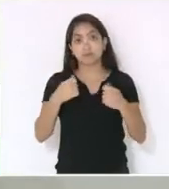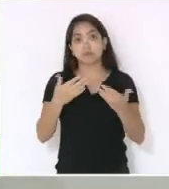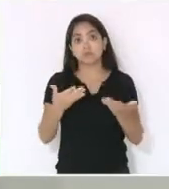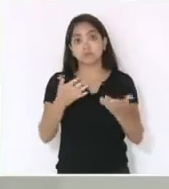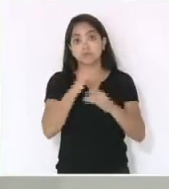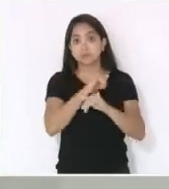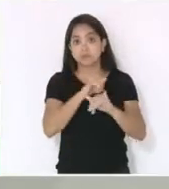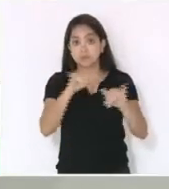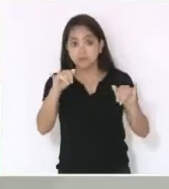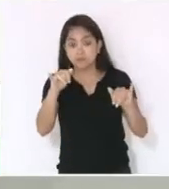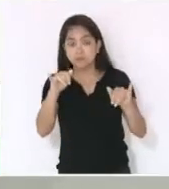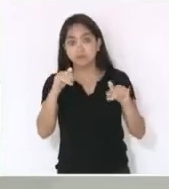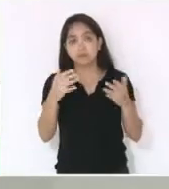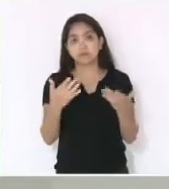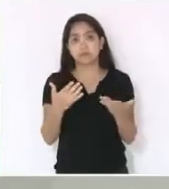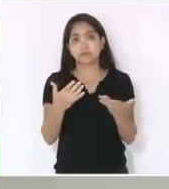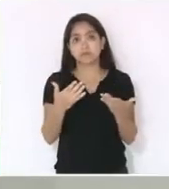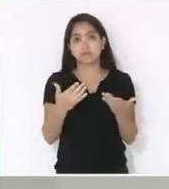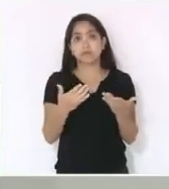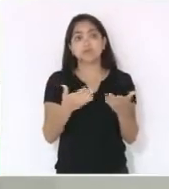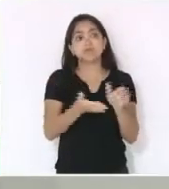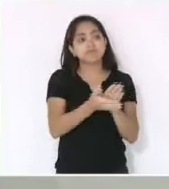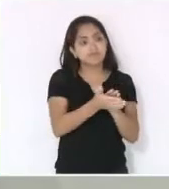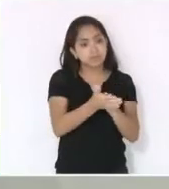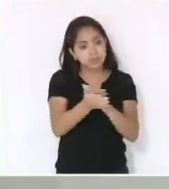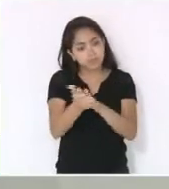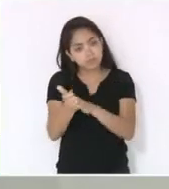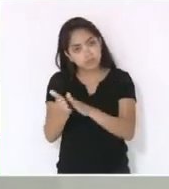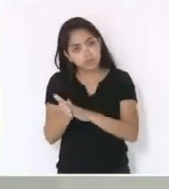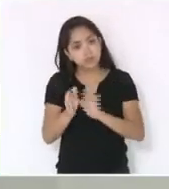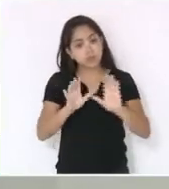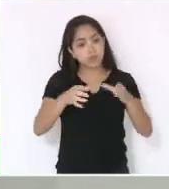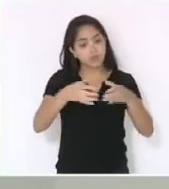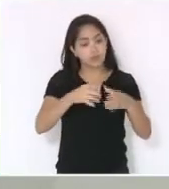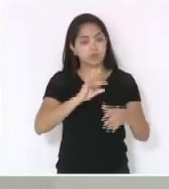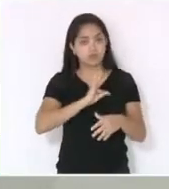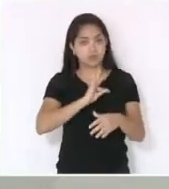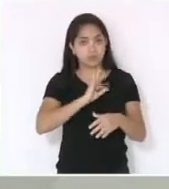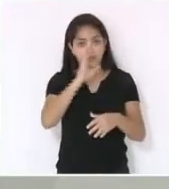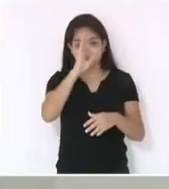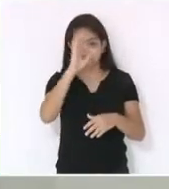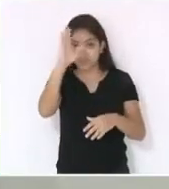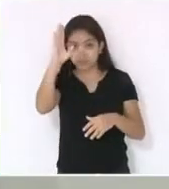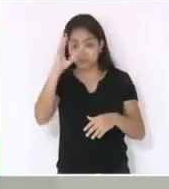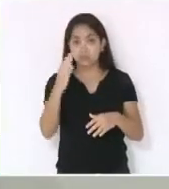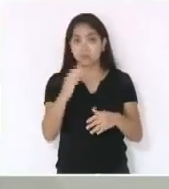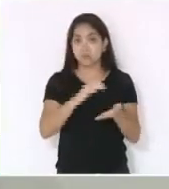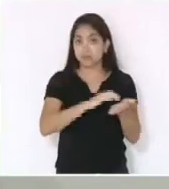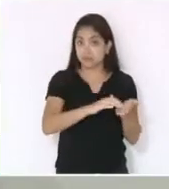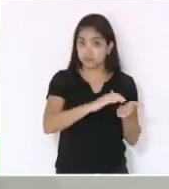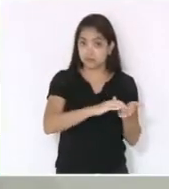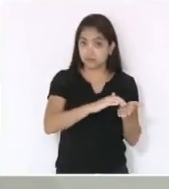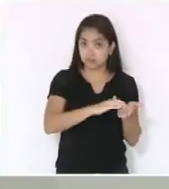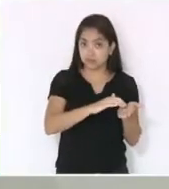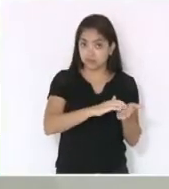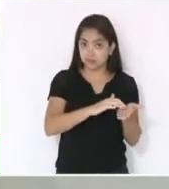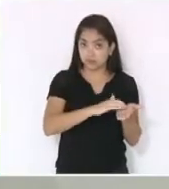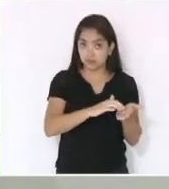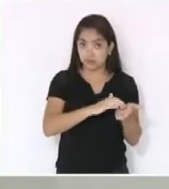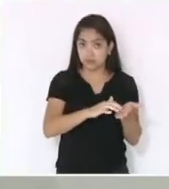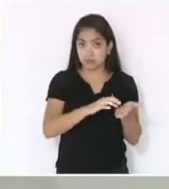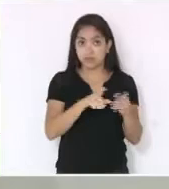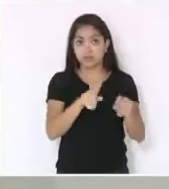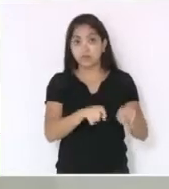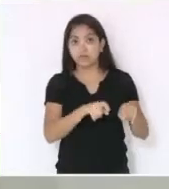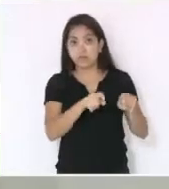branco, sem parabenizar a equipe técnica, principalmente da Secretaria de Estado da